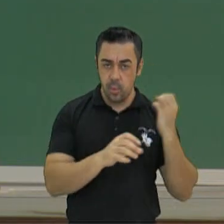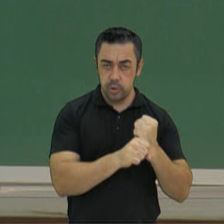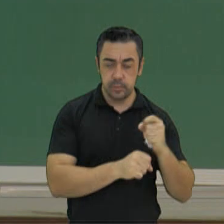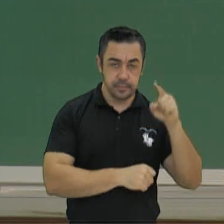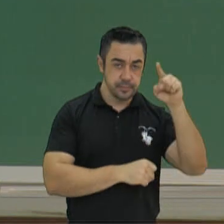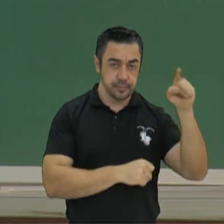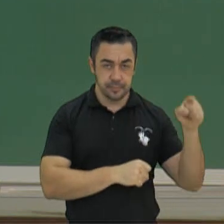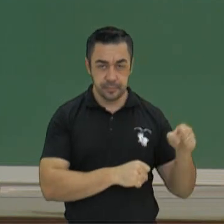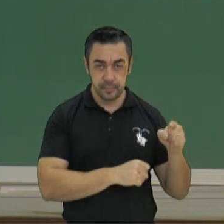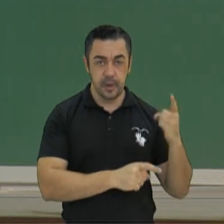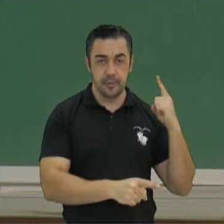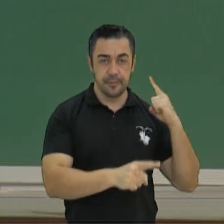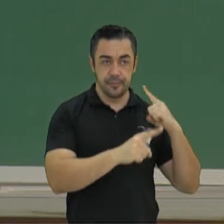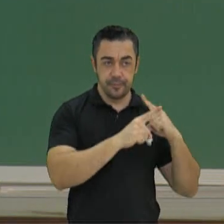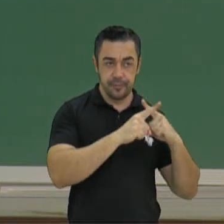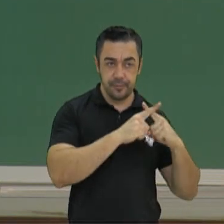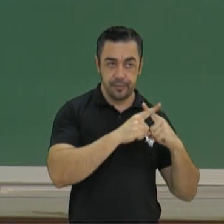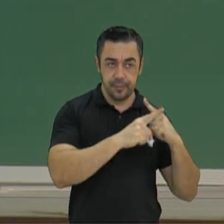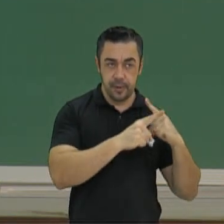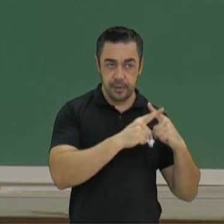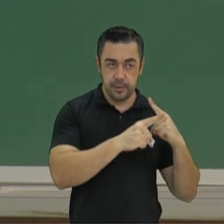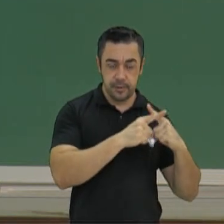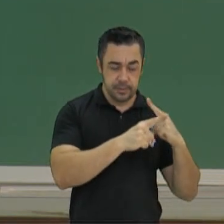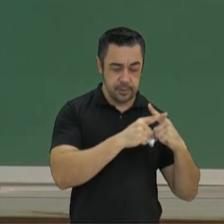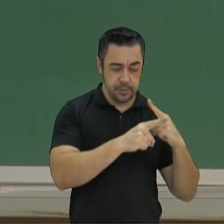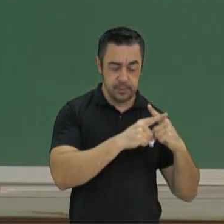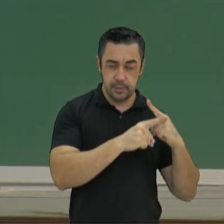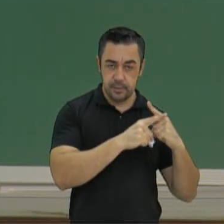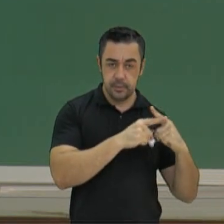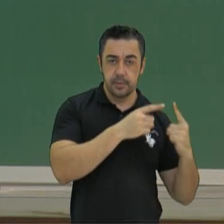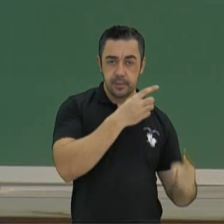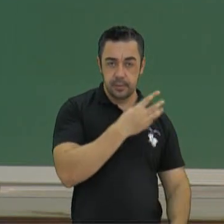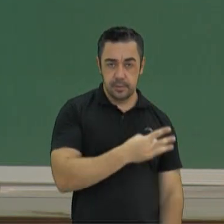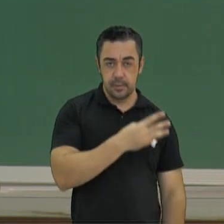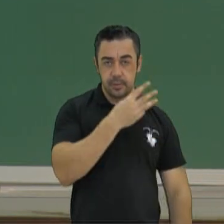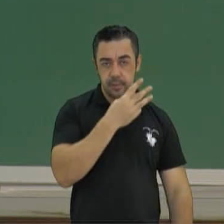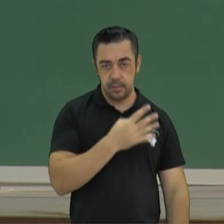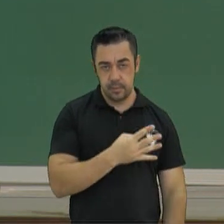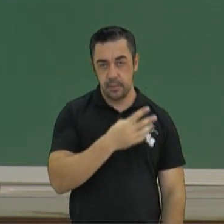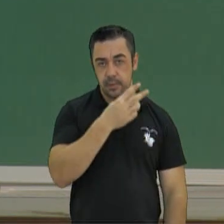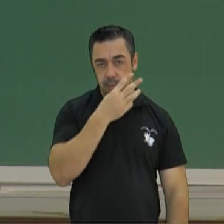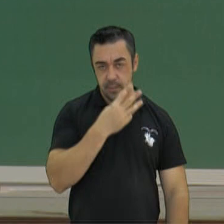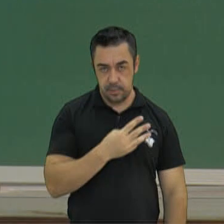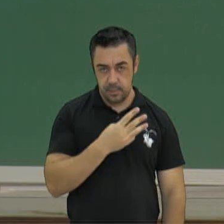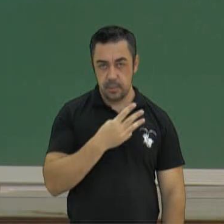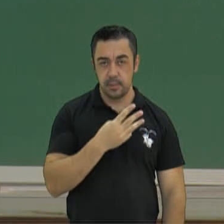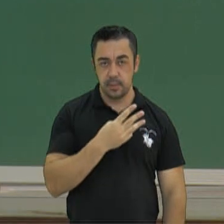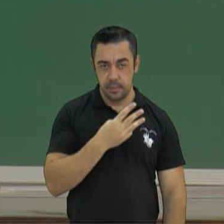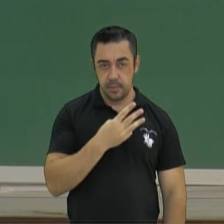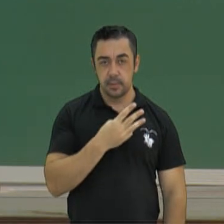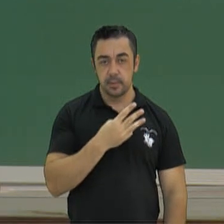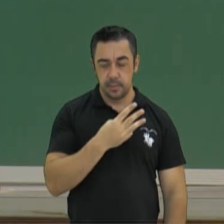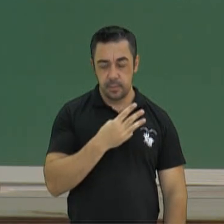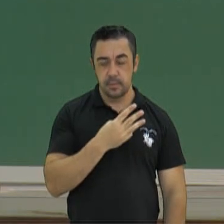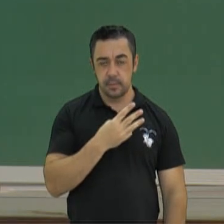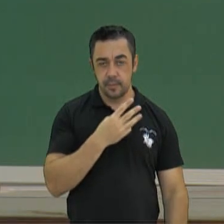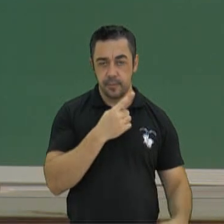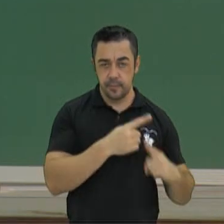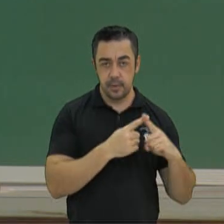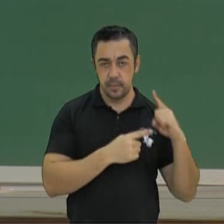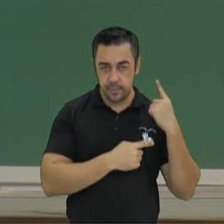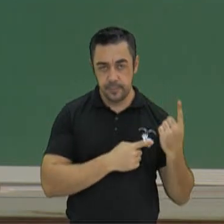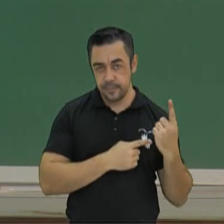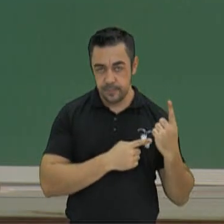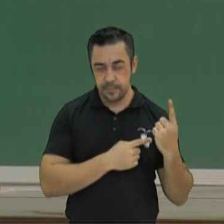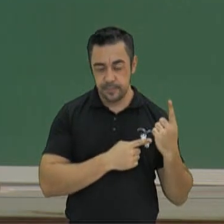eu pego essa informação principal que eu tenho, que é 1 centímetro cúbico é igual a 1 mililitro, tá? E vou multiplicar